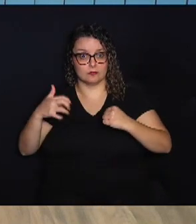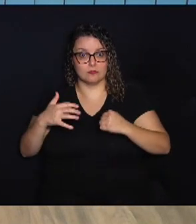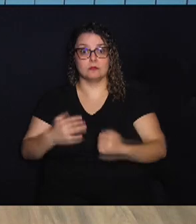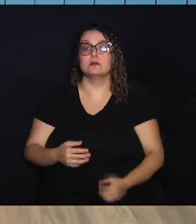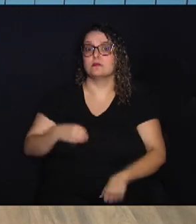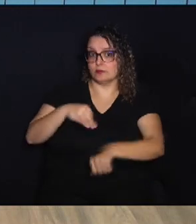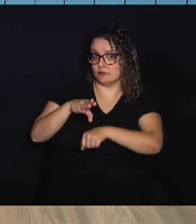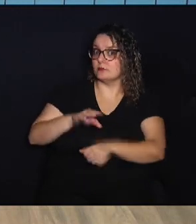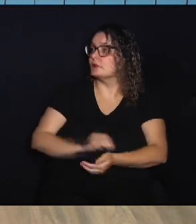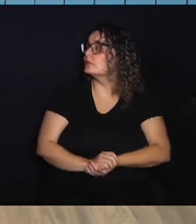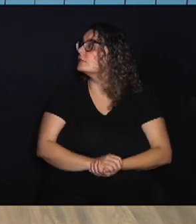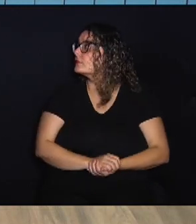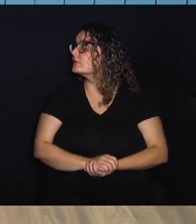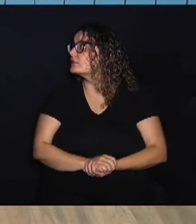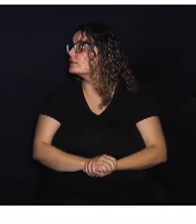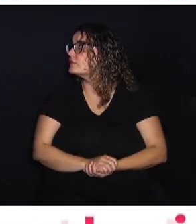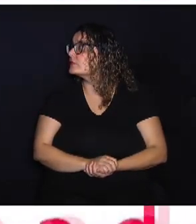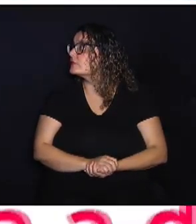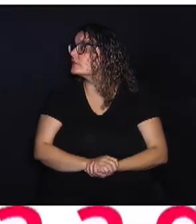dica.